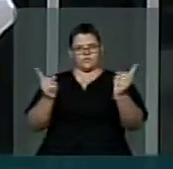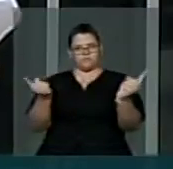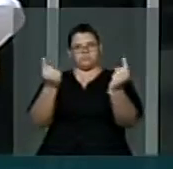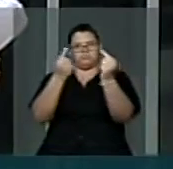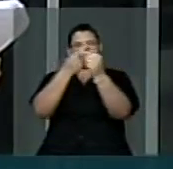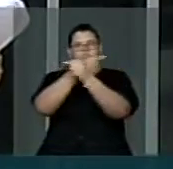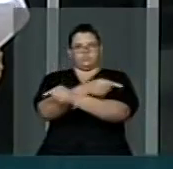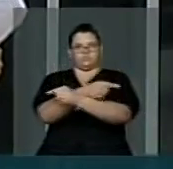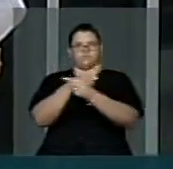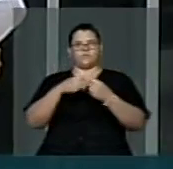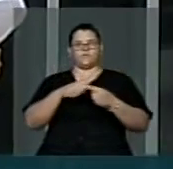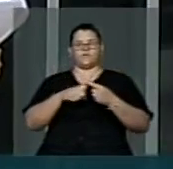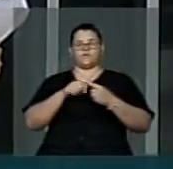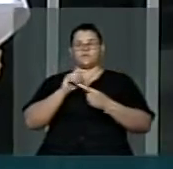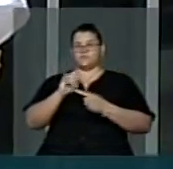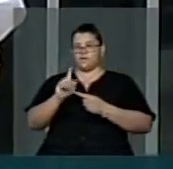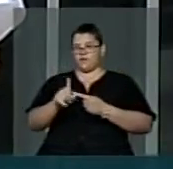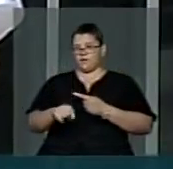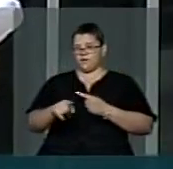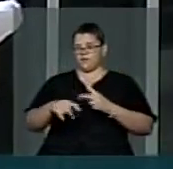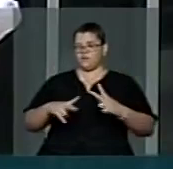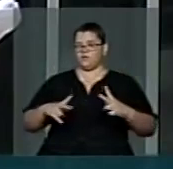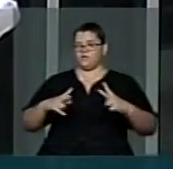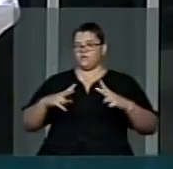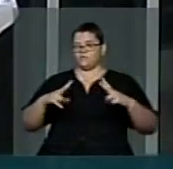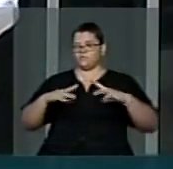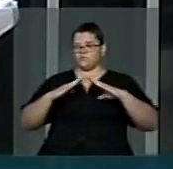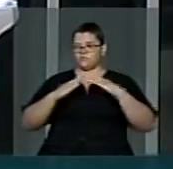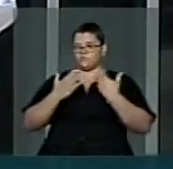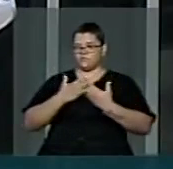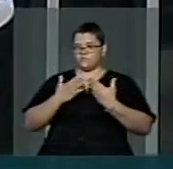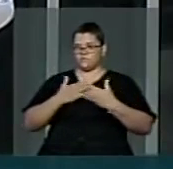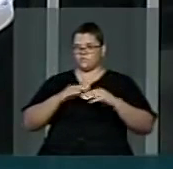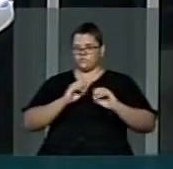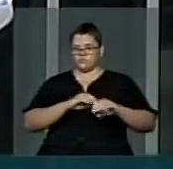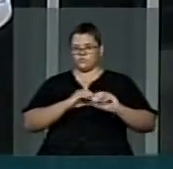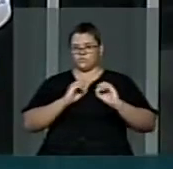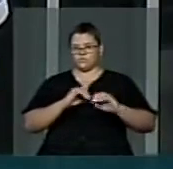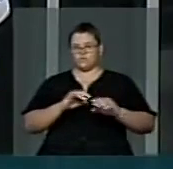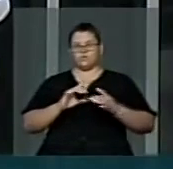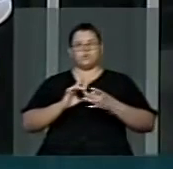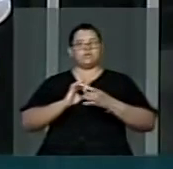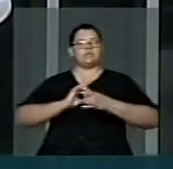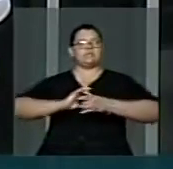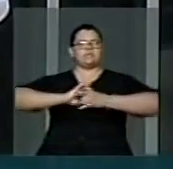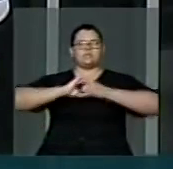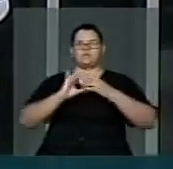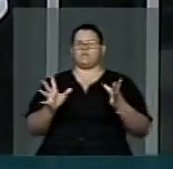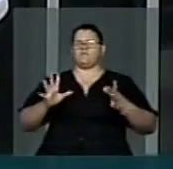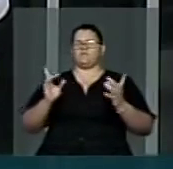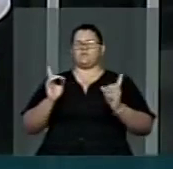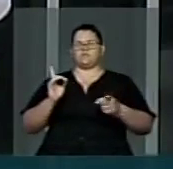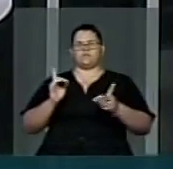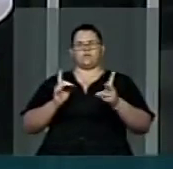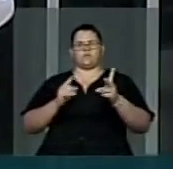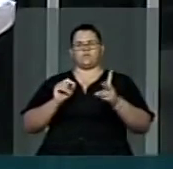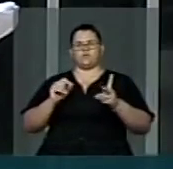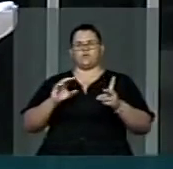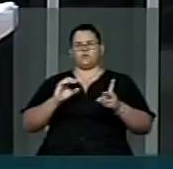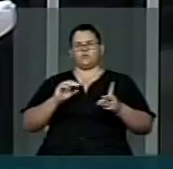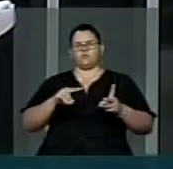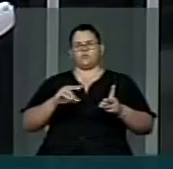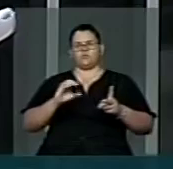no negócio da educação particular no Brasil, a livre concorrência não tem sido, a priori,